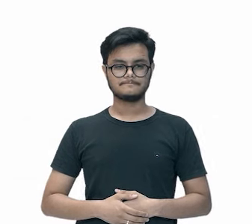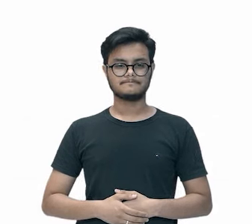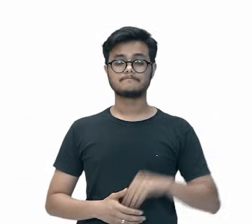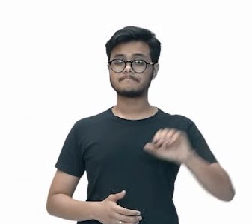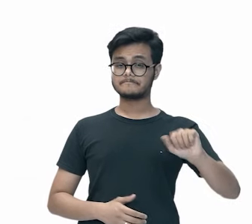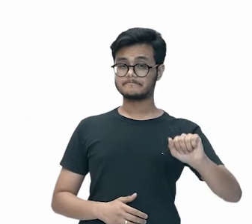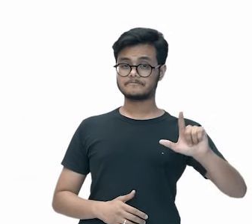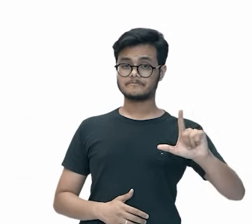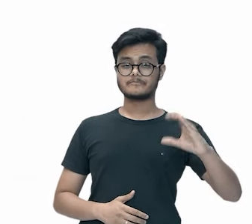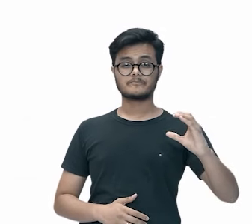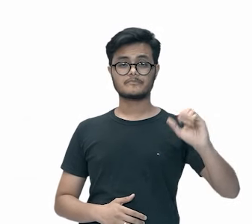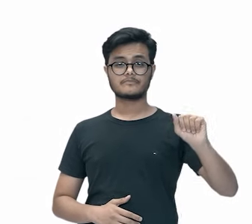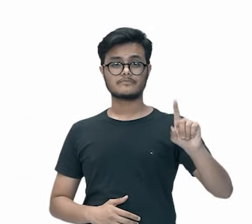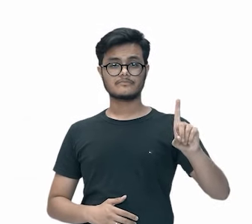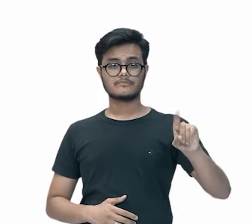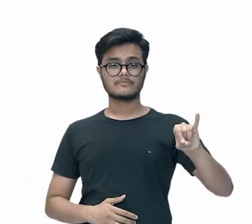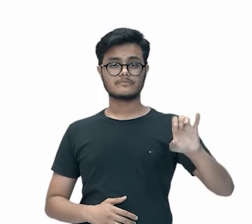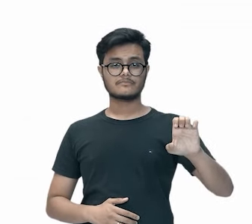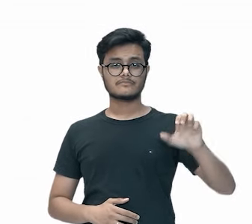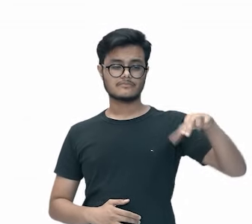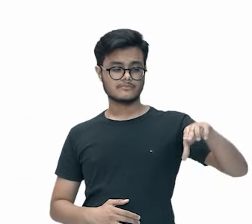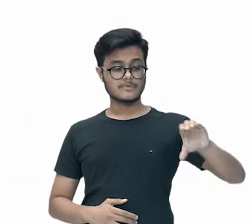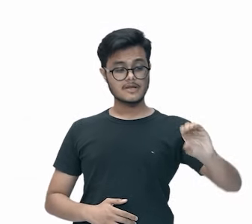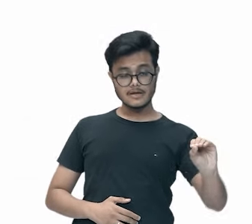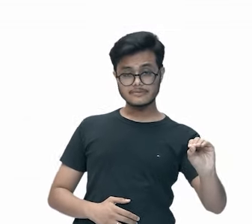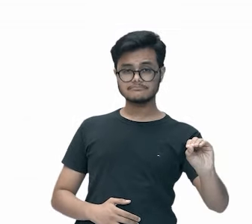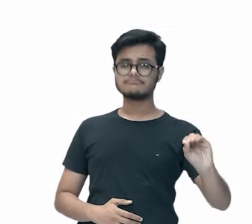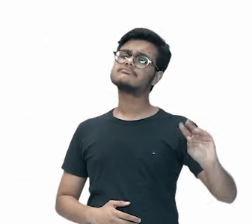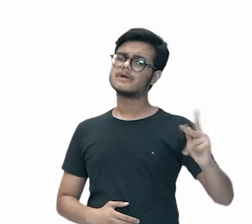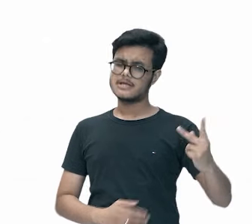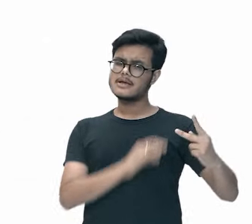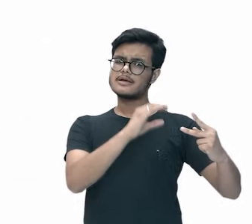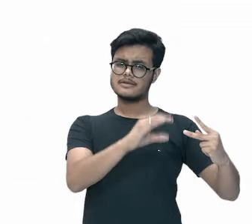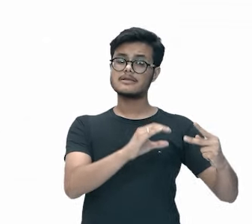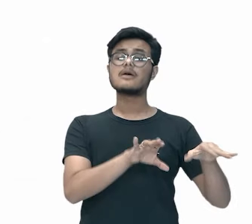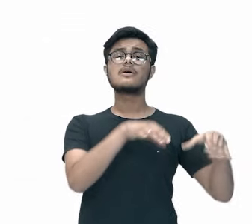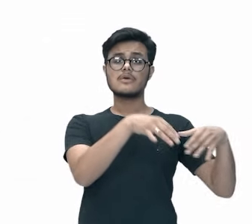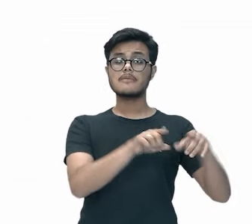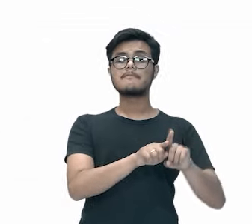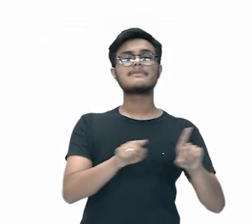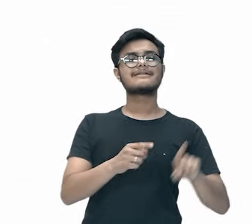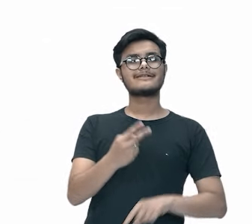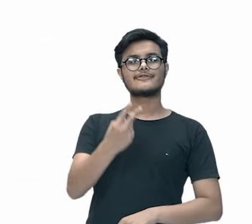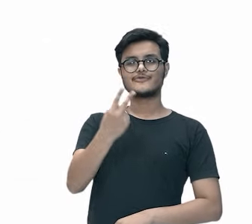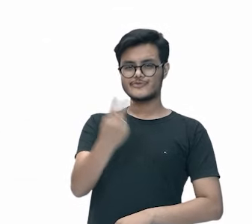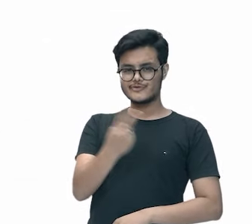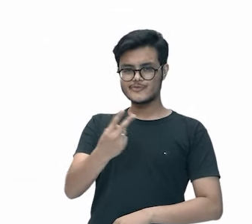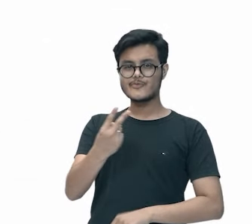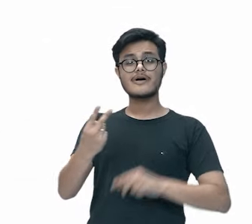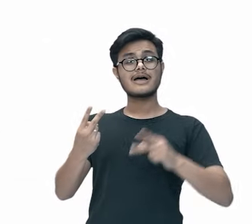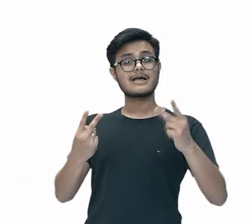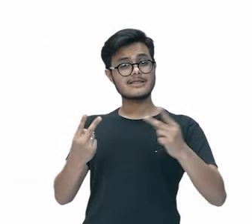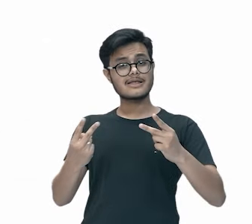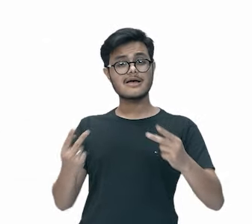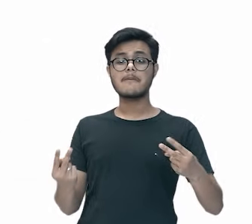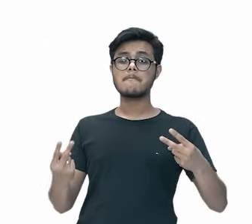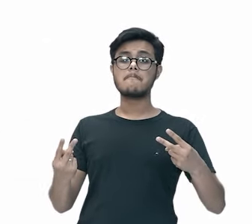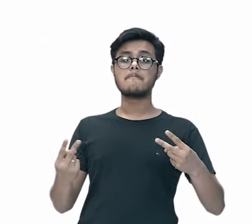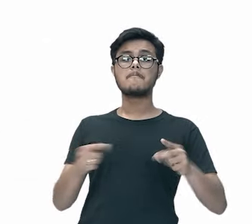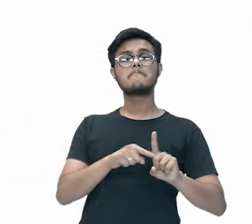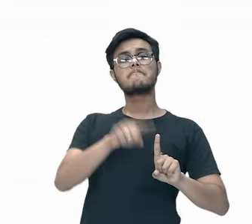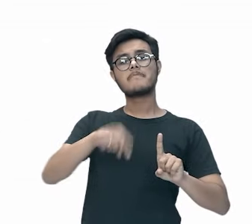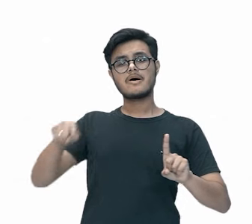Alcadieno. O que é um alcadieno? Um hidrocarboneto também que tem 2 duplas ligações. Não confundam um